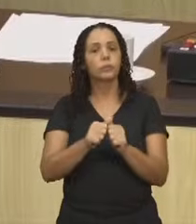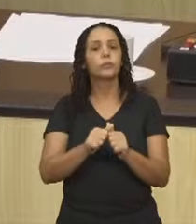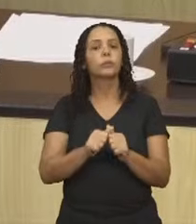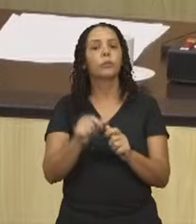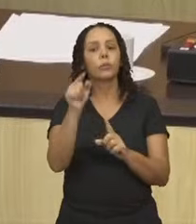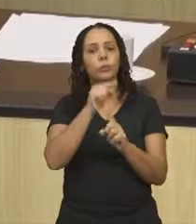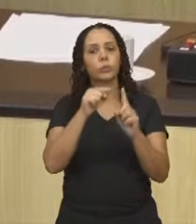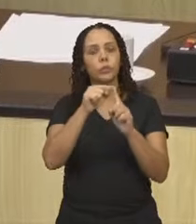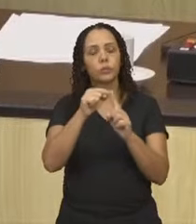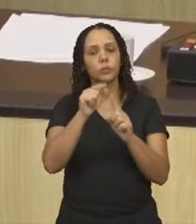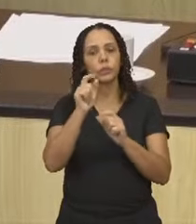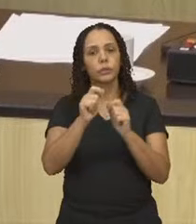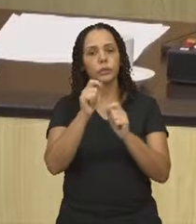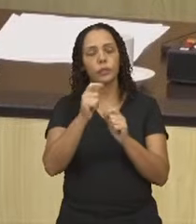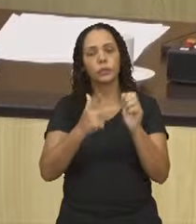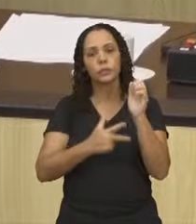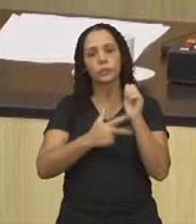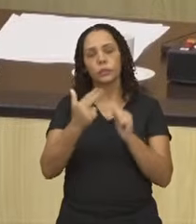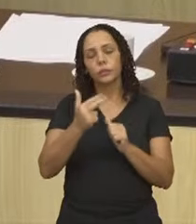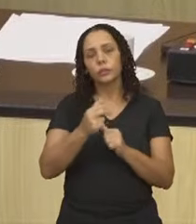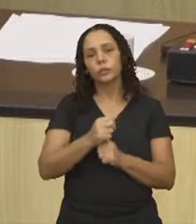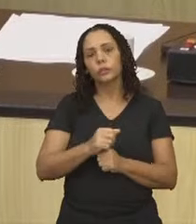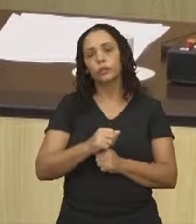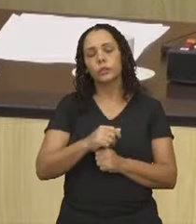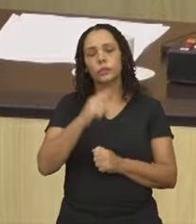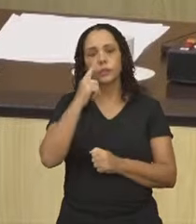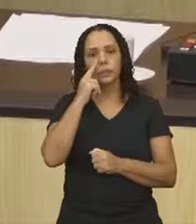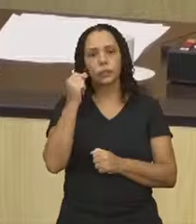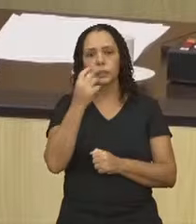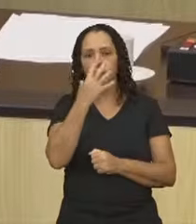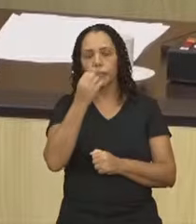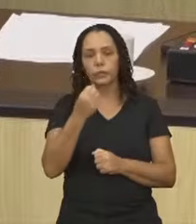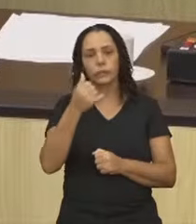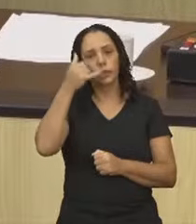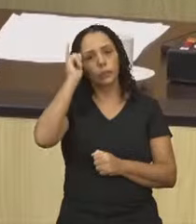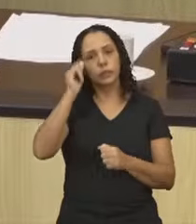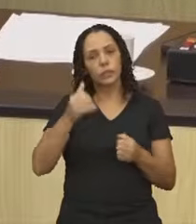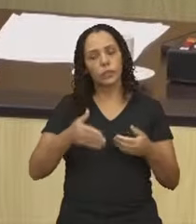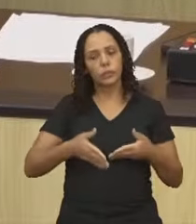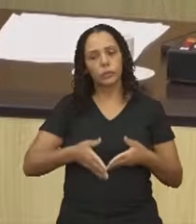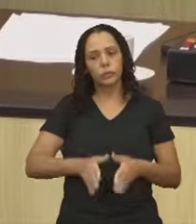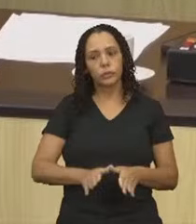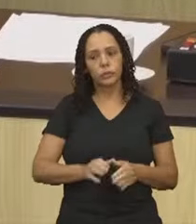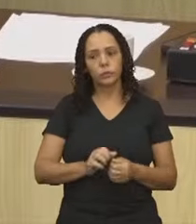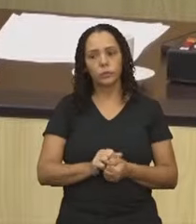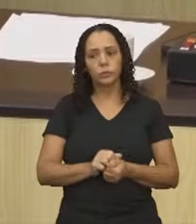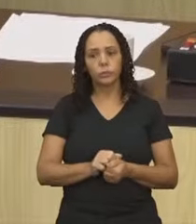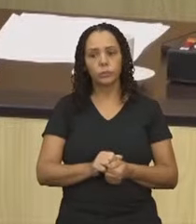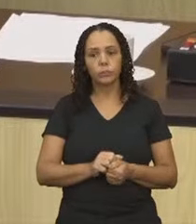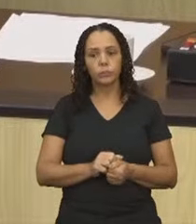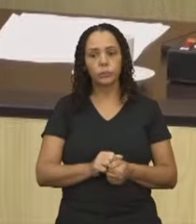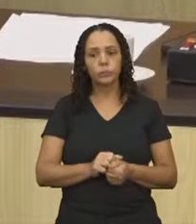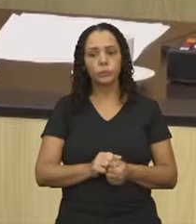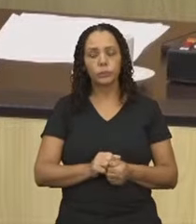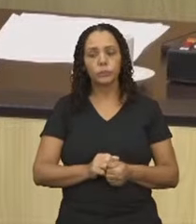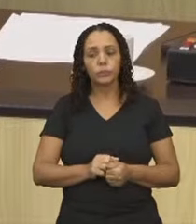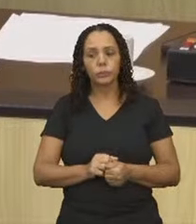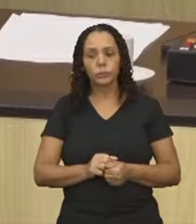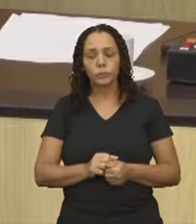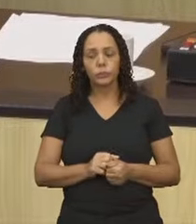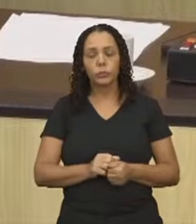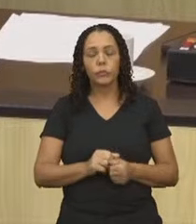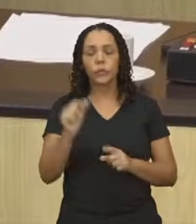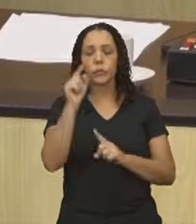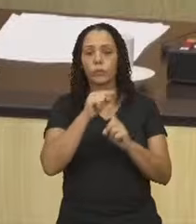realização de castrações de cães e gatos, uma unidade móvel de castração animal, Castra Móvel.